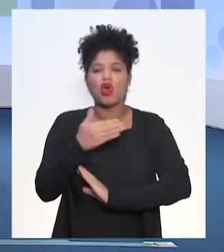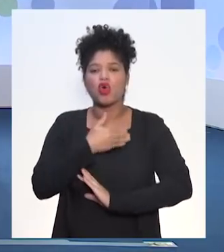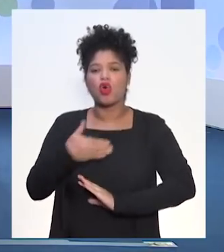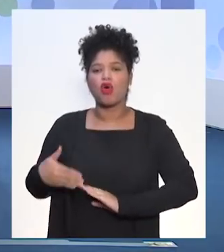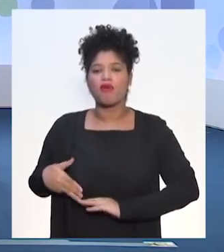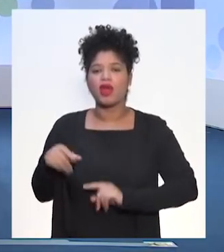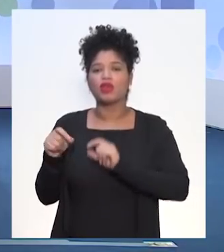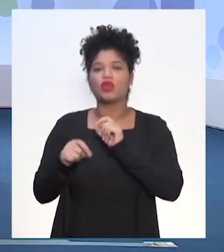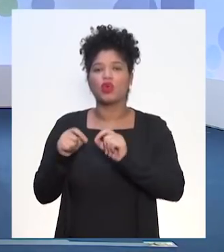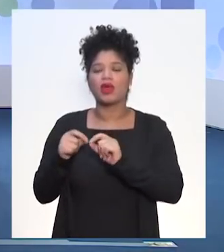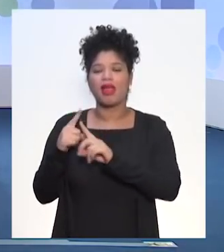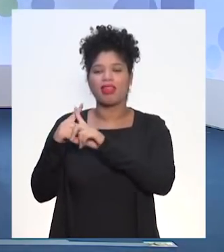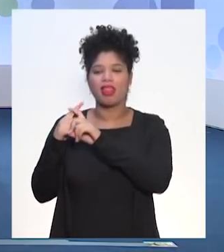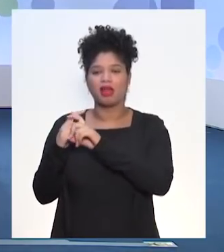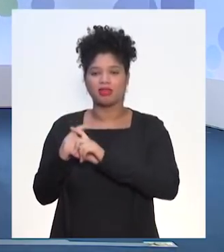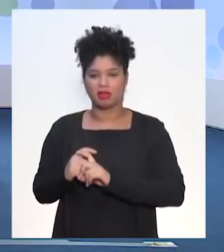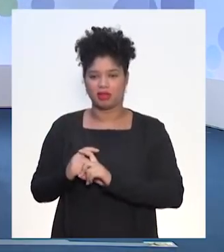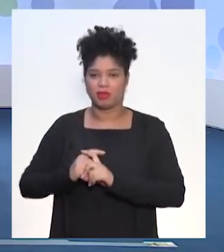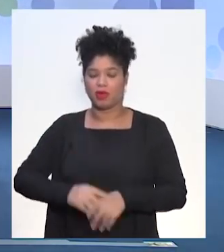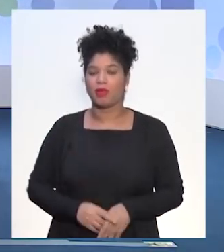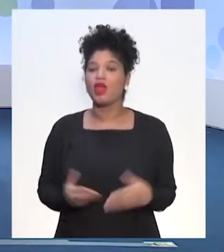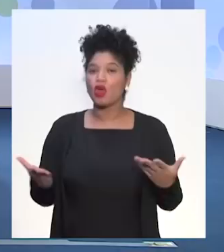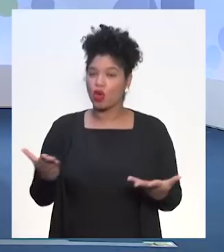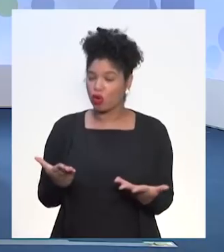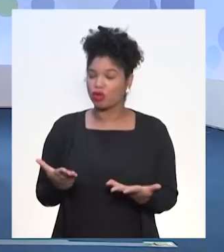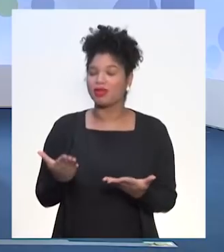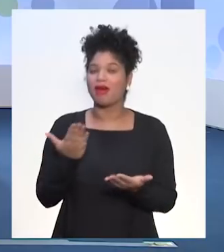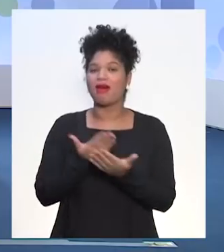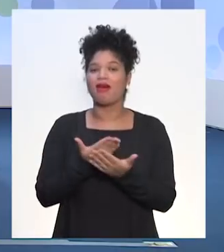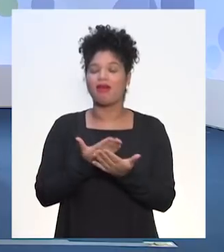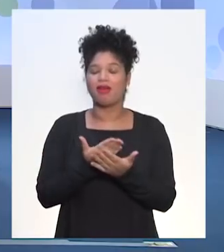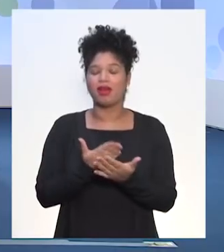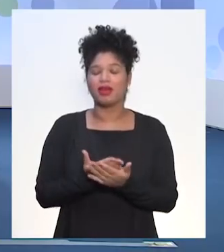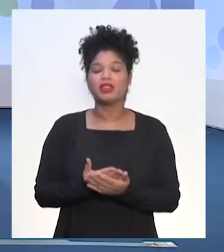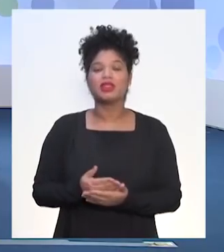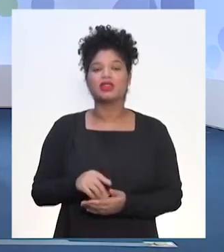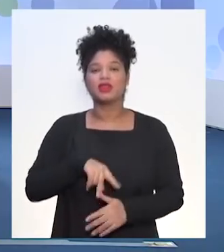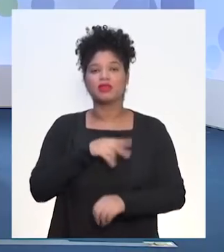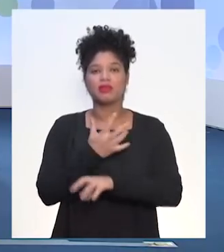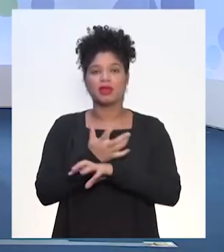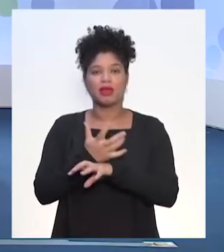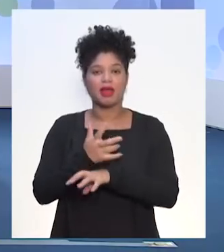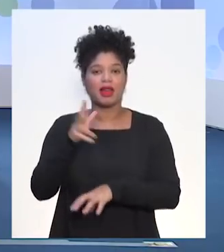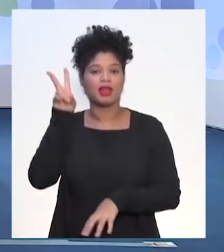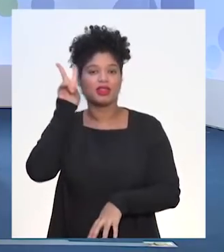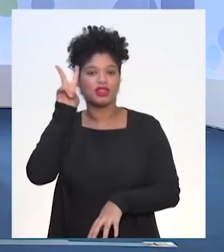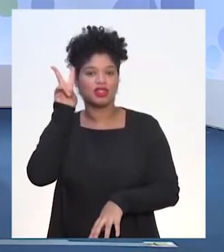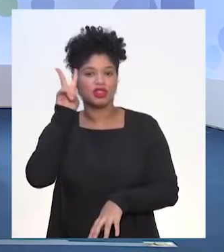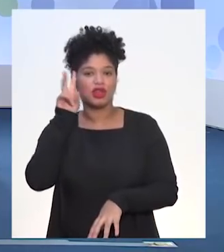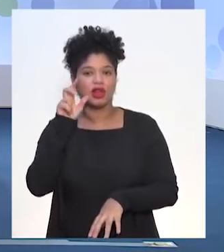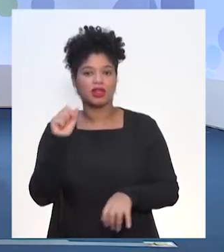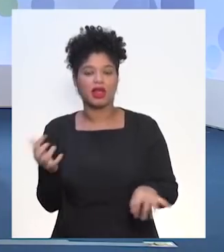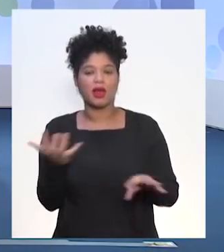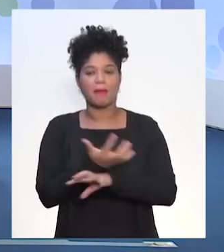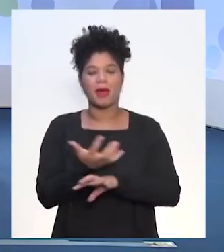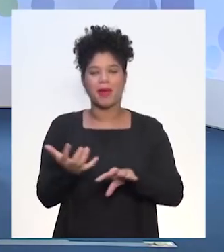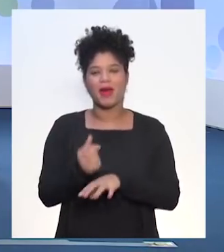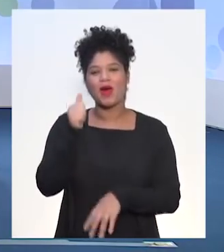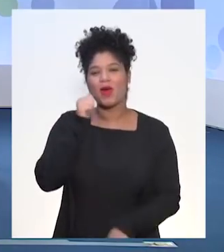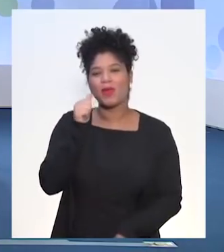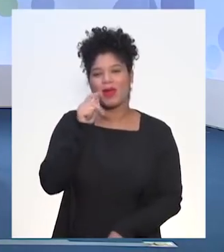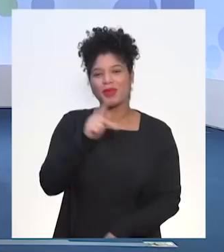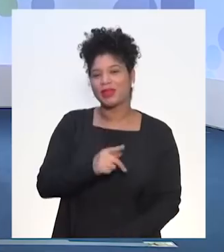que vai propor, junto com a aula de História, uma abordagem interdisciplinar, que é a professora Fabi,